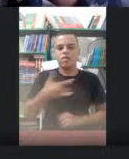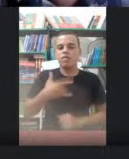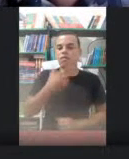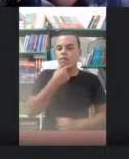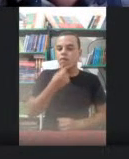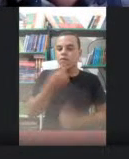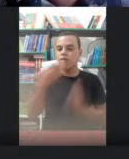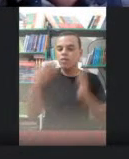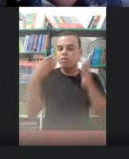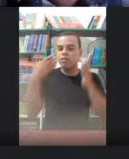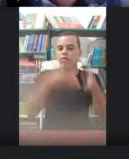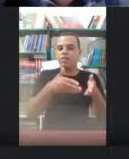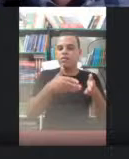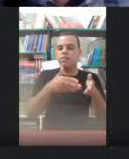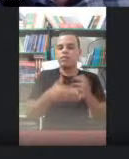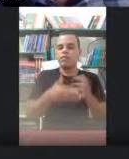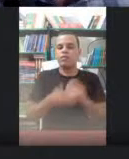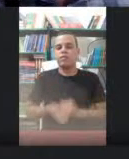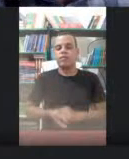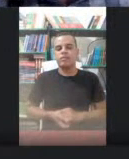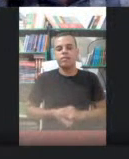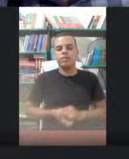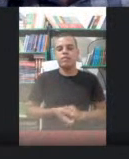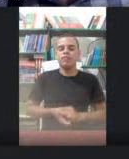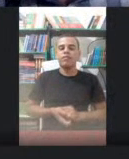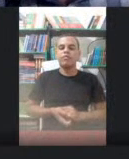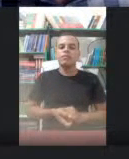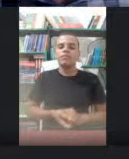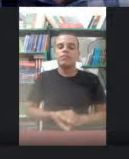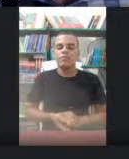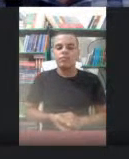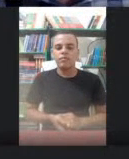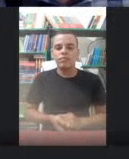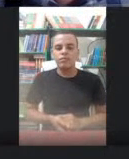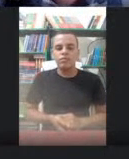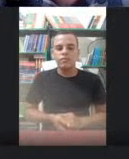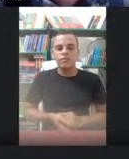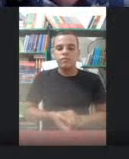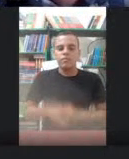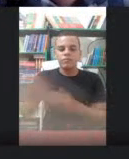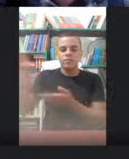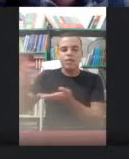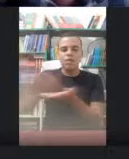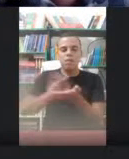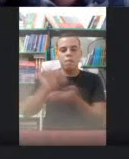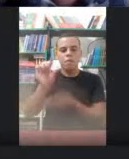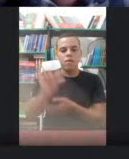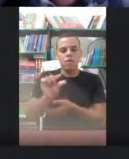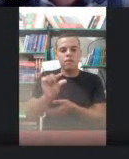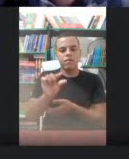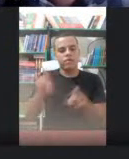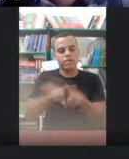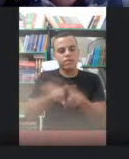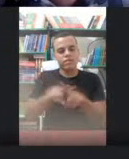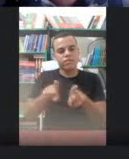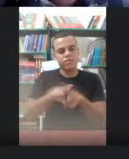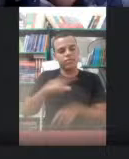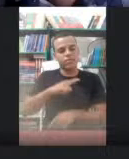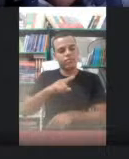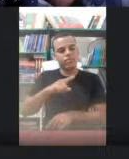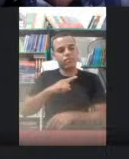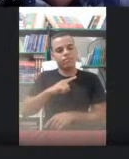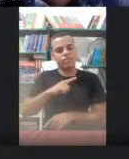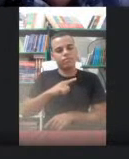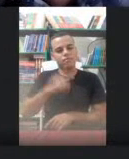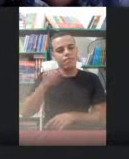são demandas de portarias, recursos mínimos, e que aí os